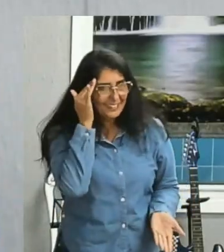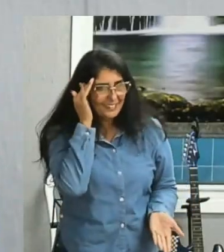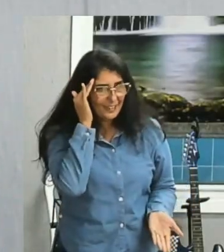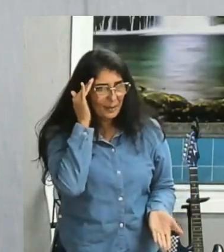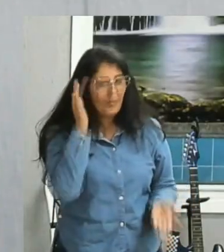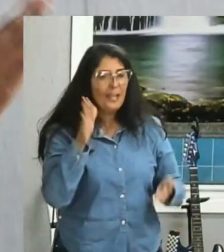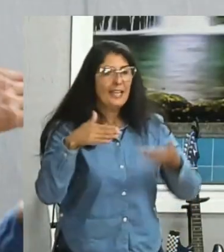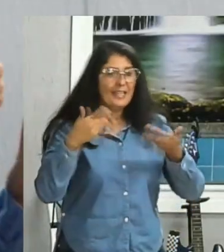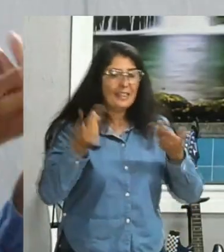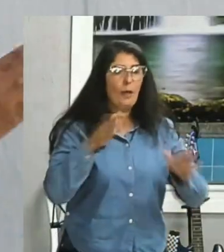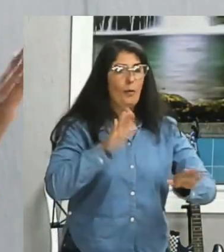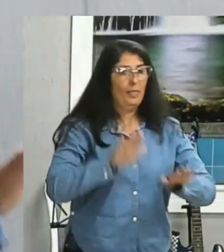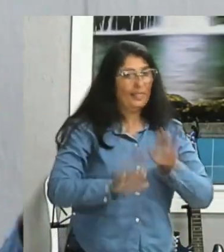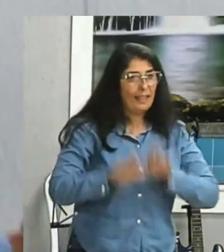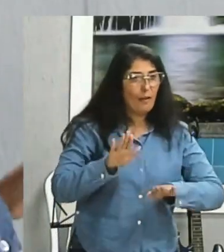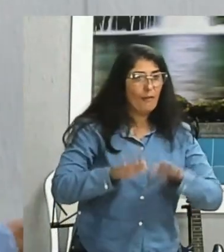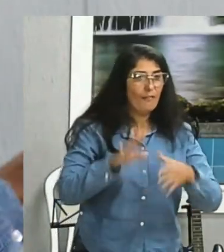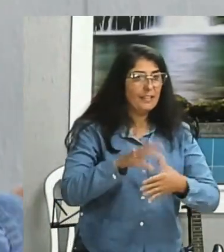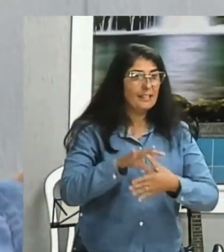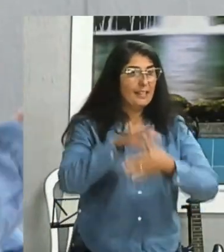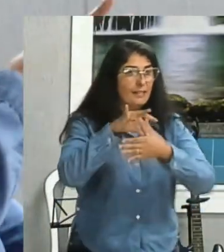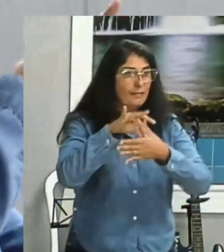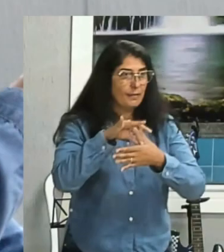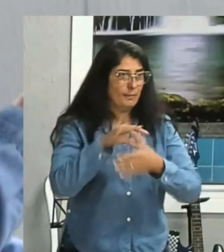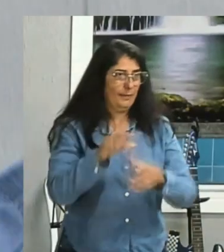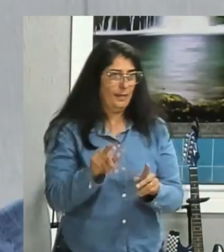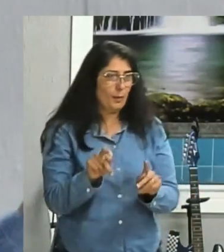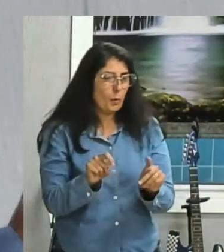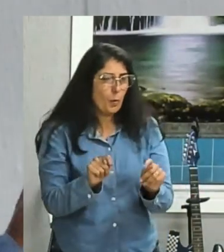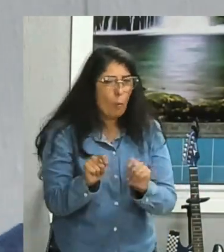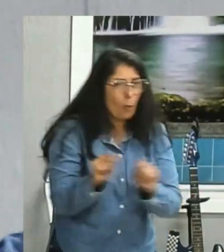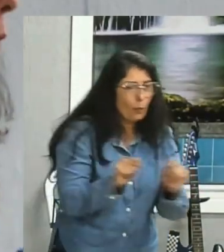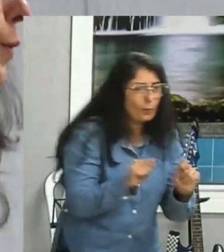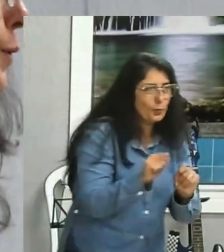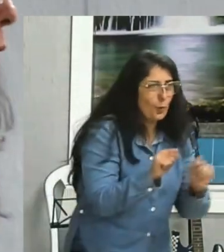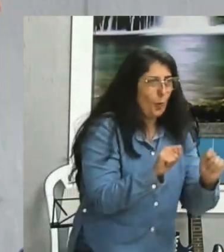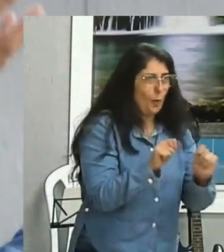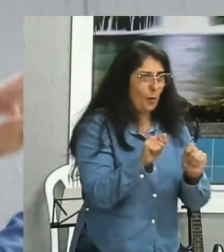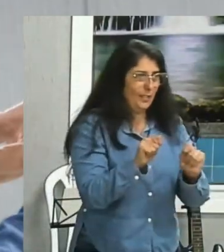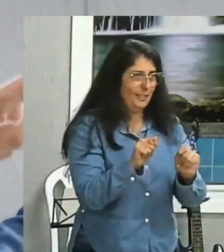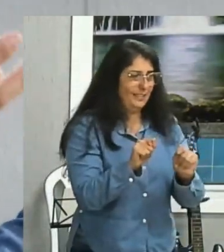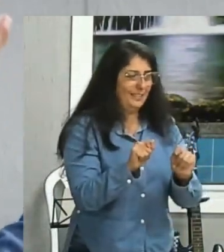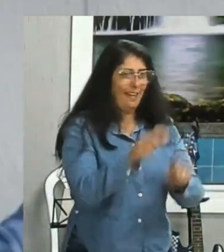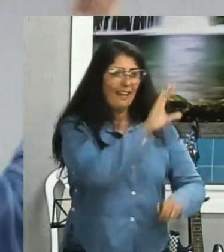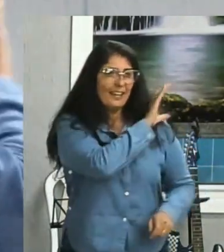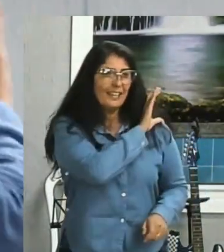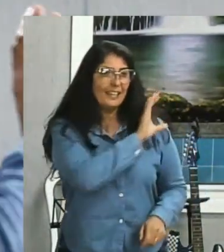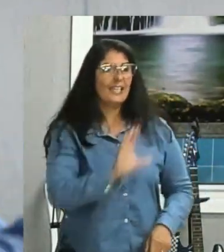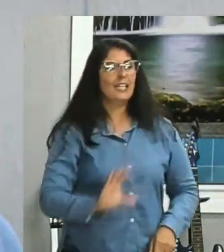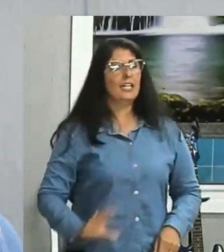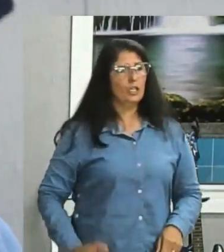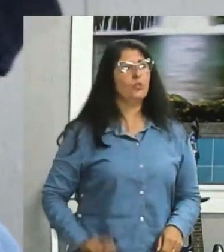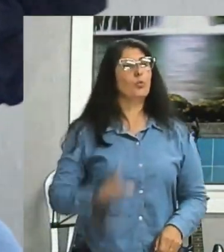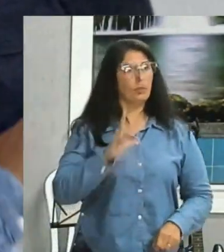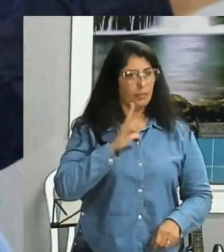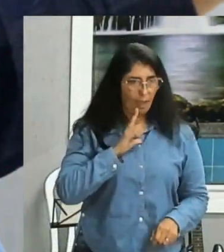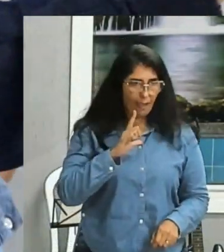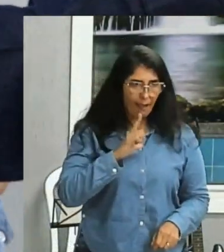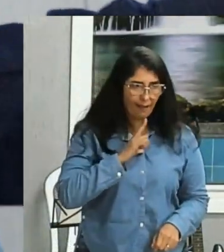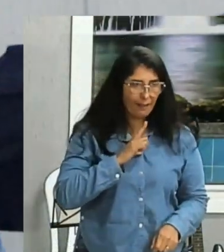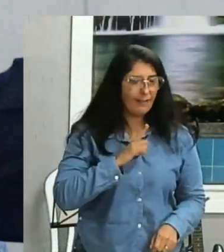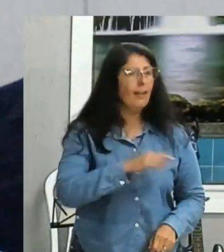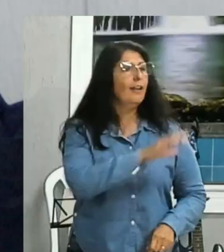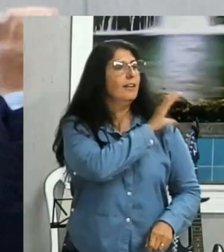Mas mais ainda, controle. O controle que Cristo tem daqueles que lideram